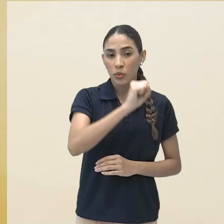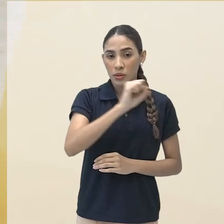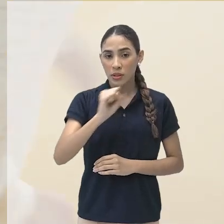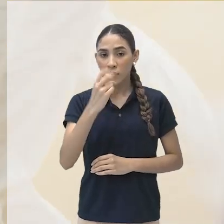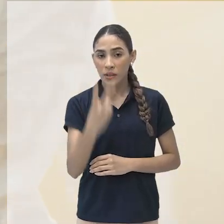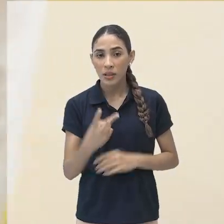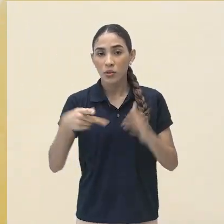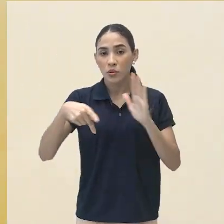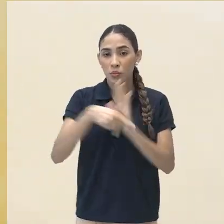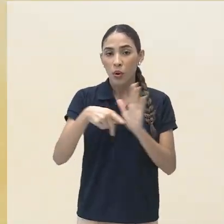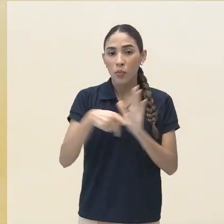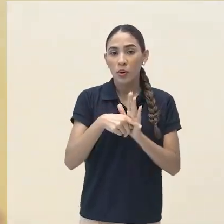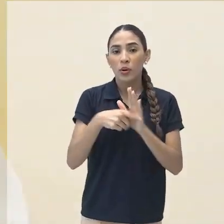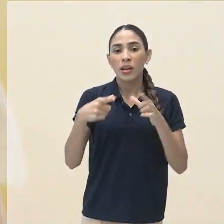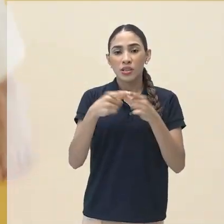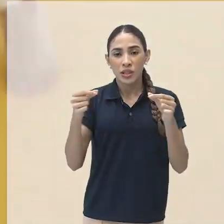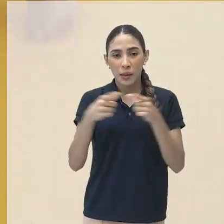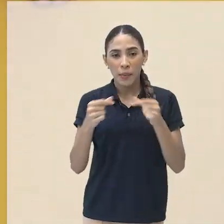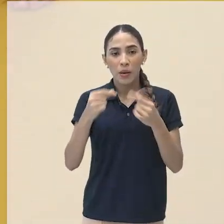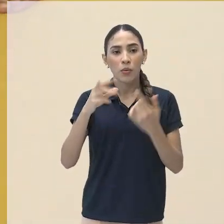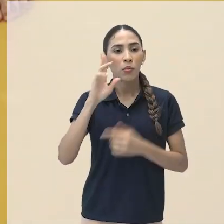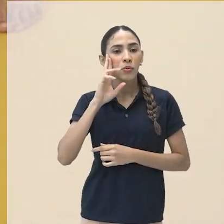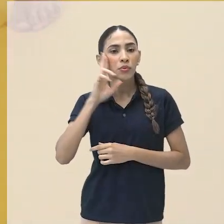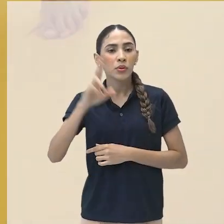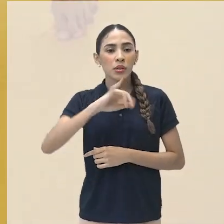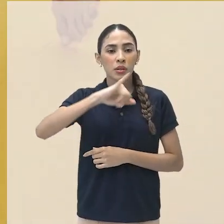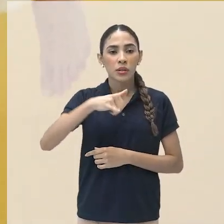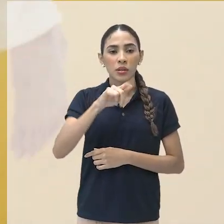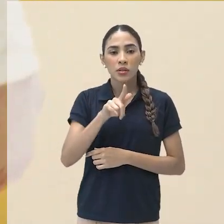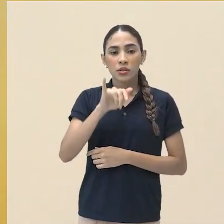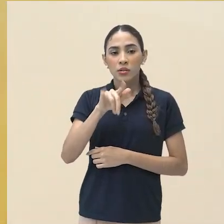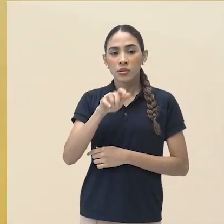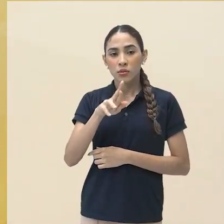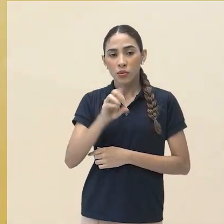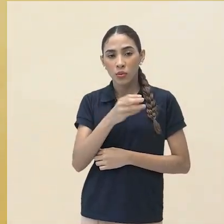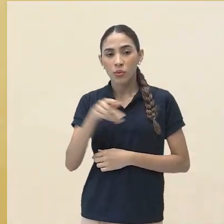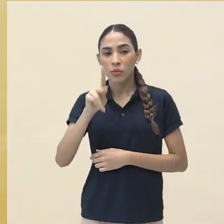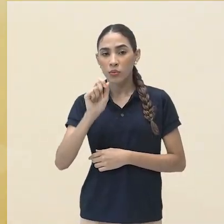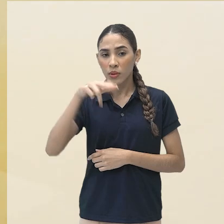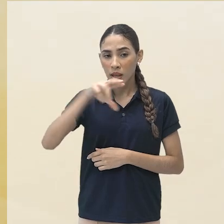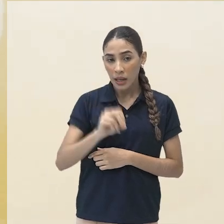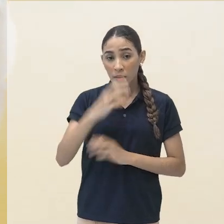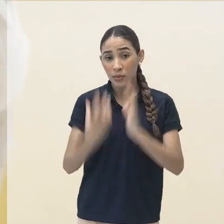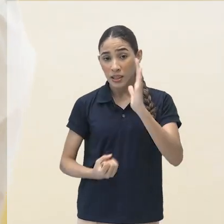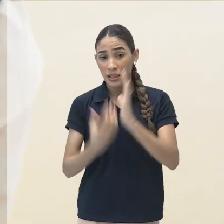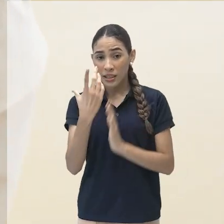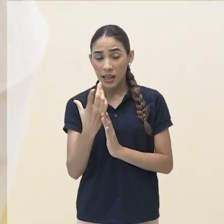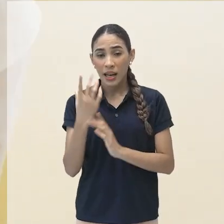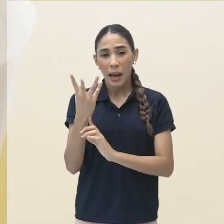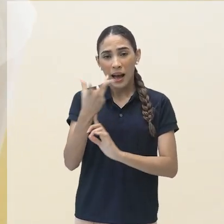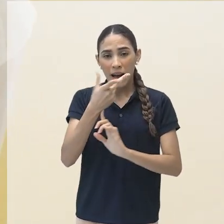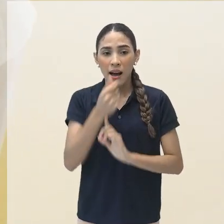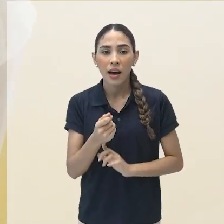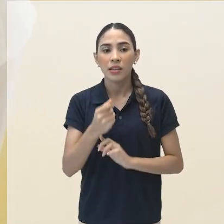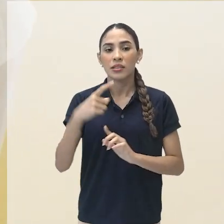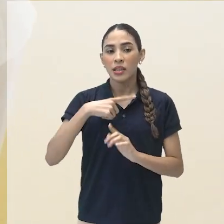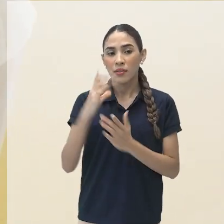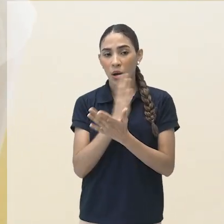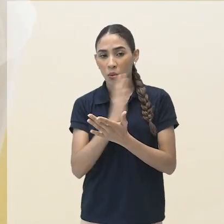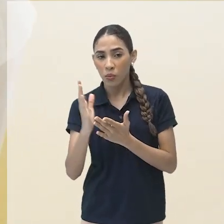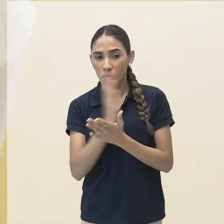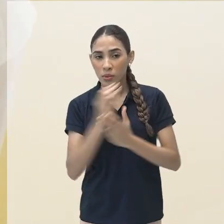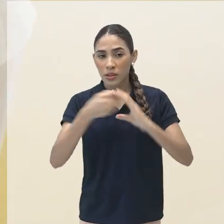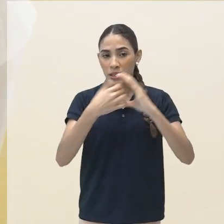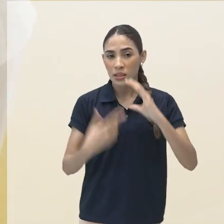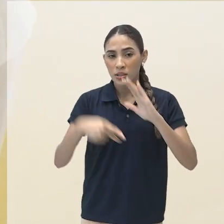Japão pelo mestre Jigoro Kano. Para criar essa arte marcial, ele reuniu alguns elementos de outras